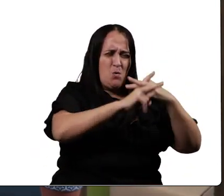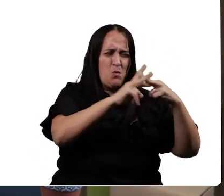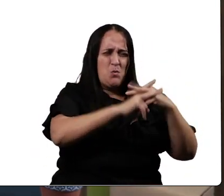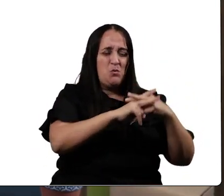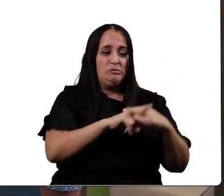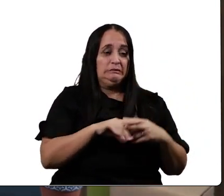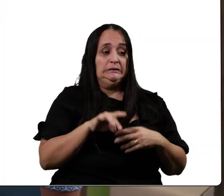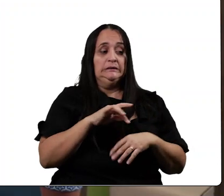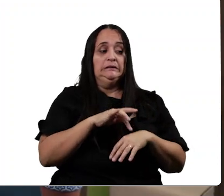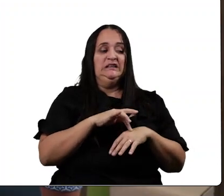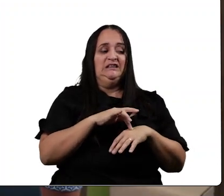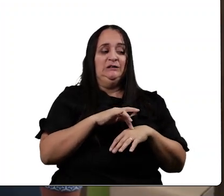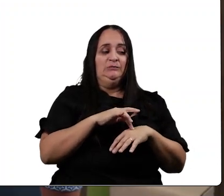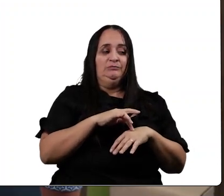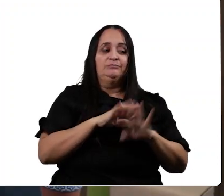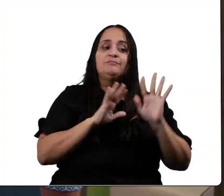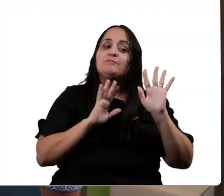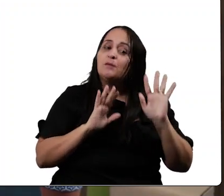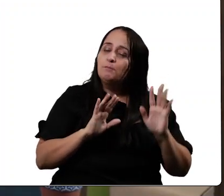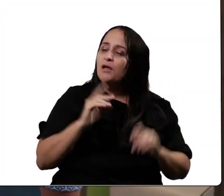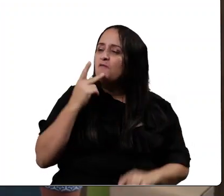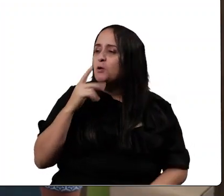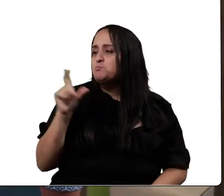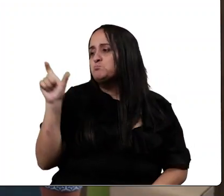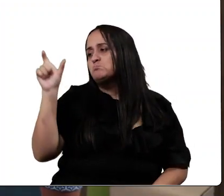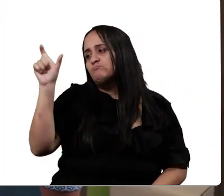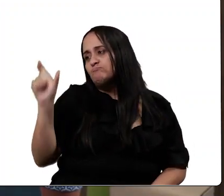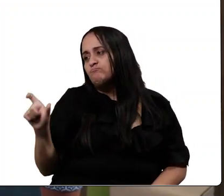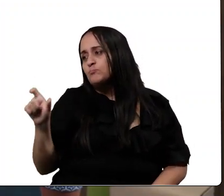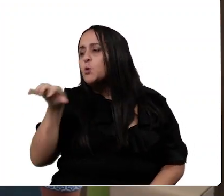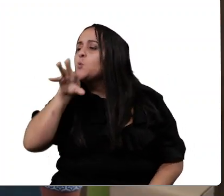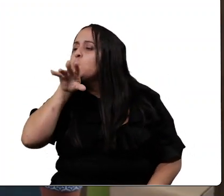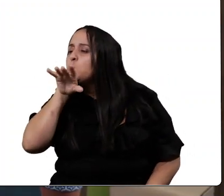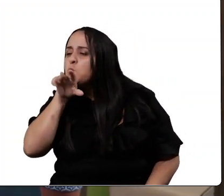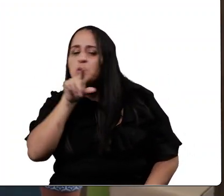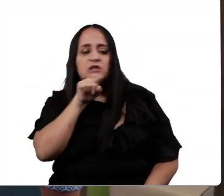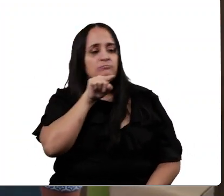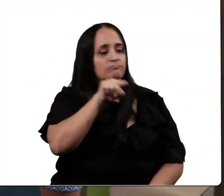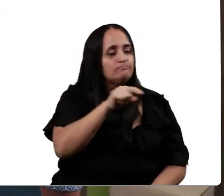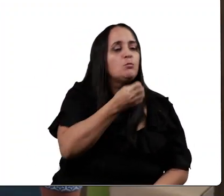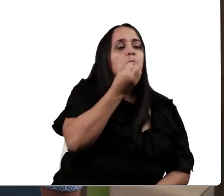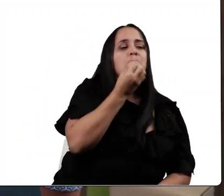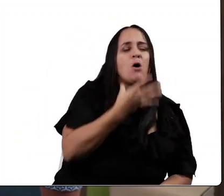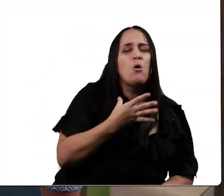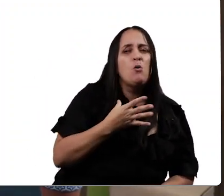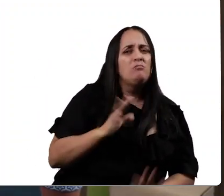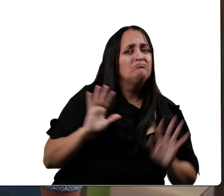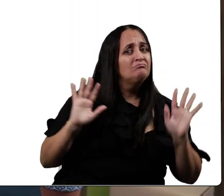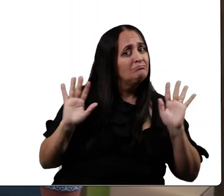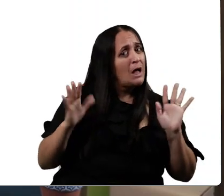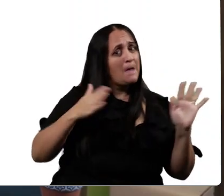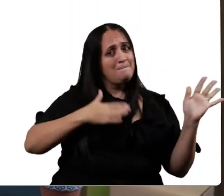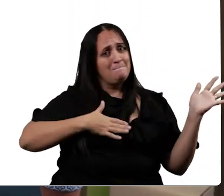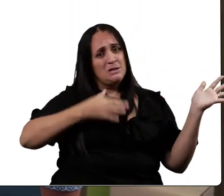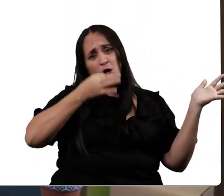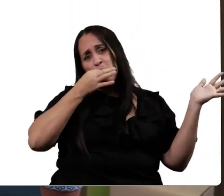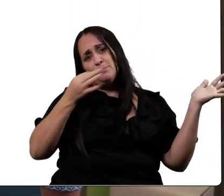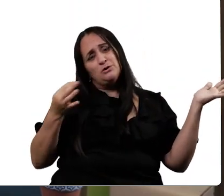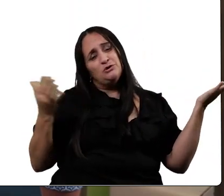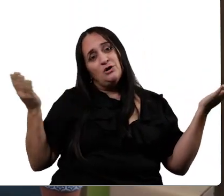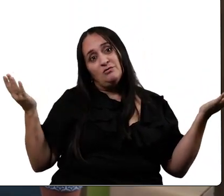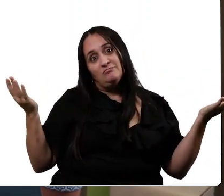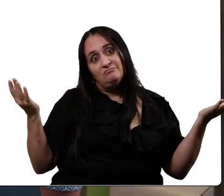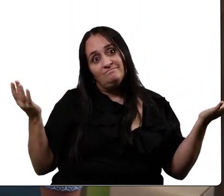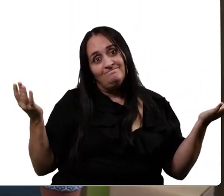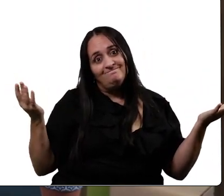fulano é ruim e fulano é bom, eu estou transmitindo a minha opinião, que não é o